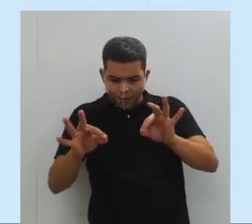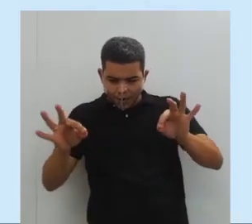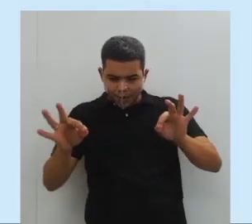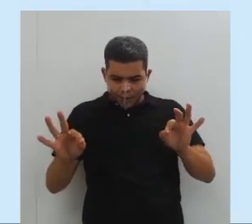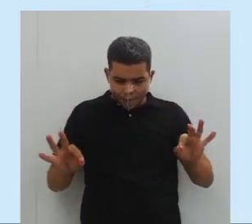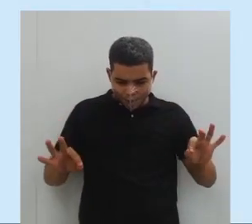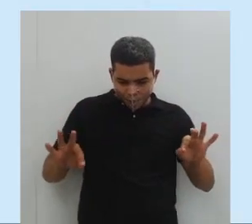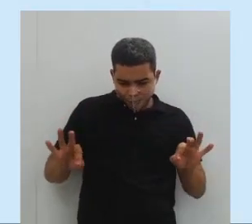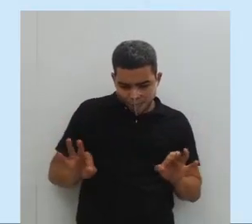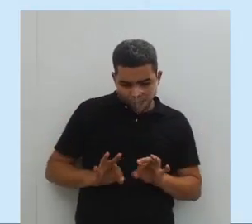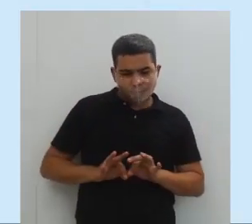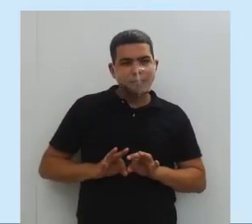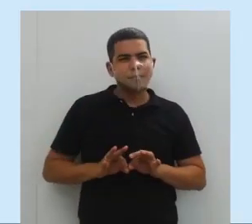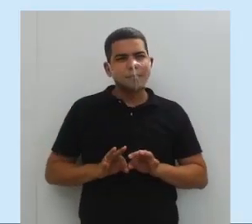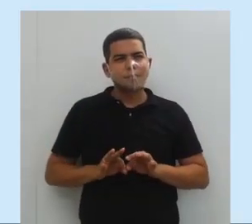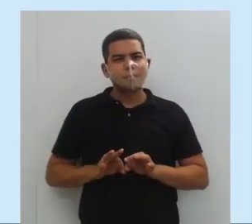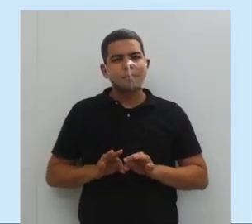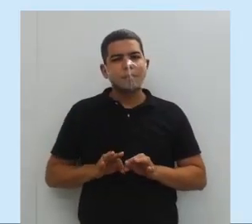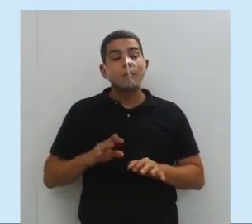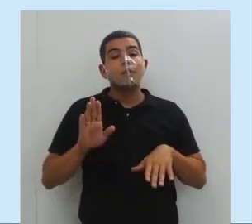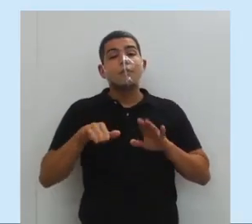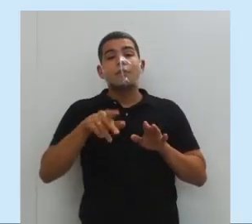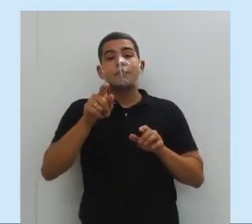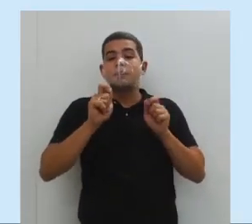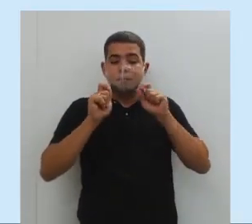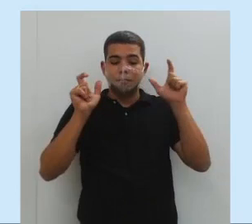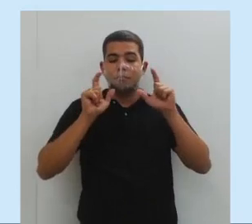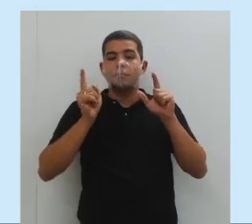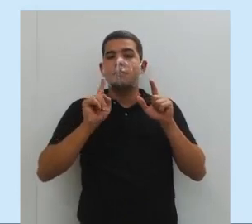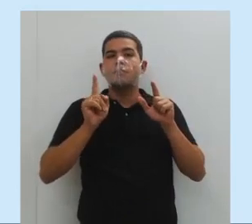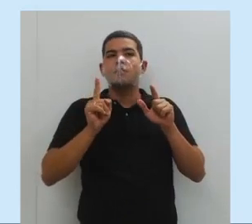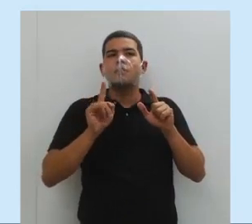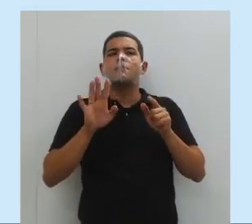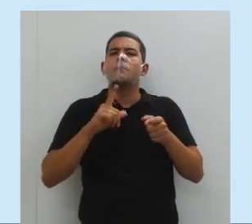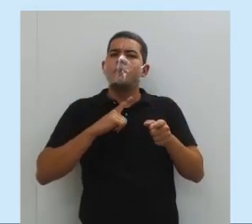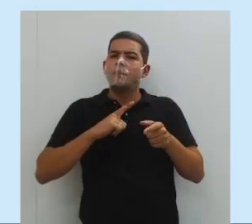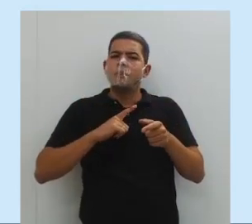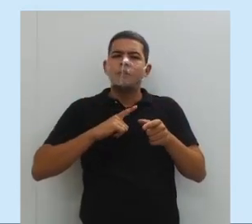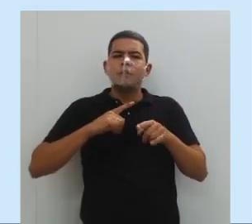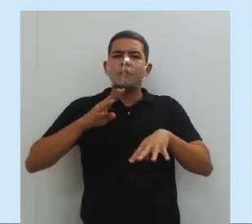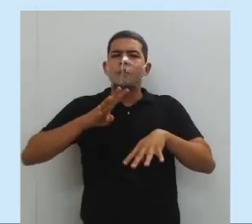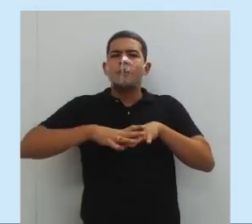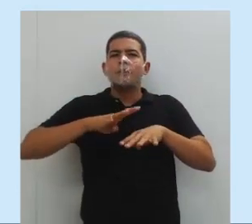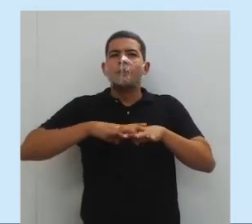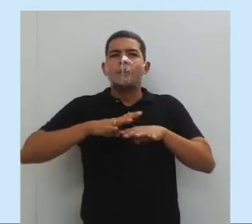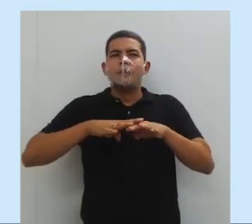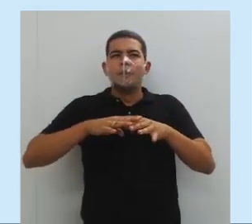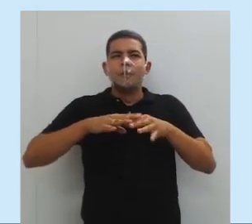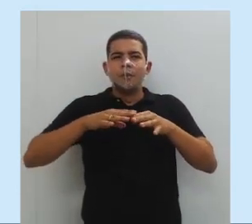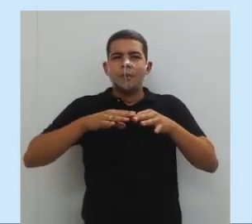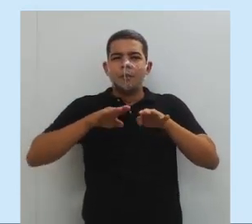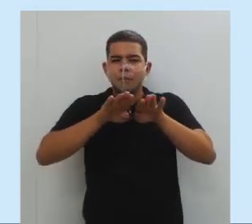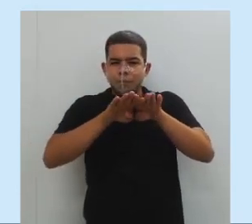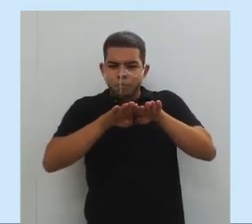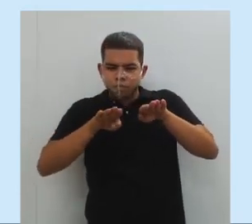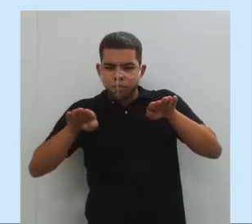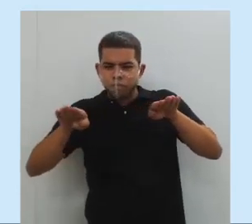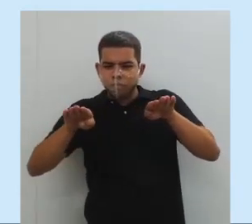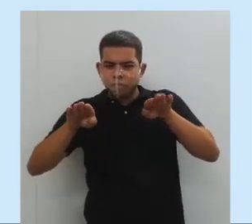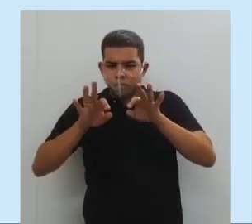utilizar também, mesmo sem estarem atentos, né, conceitos matemáticos de retas paralelas,